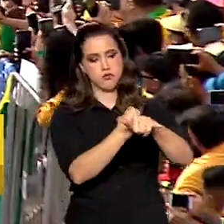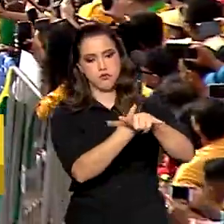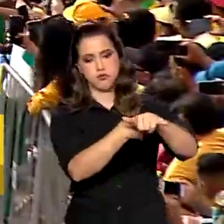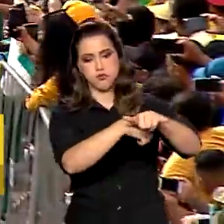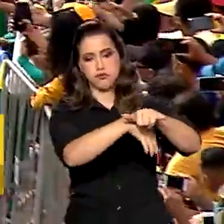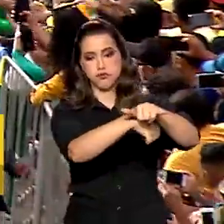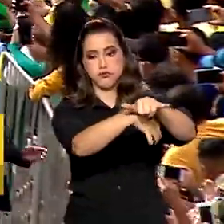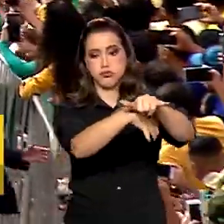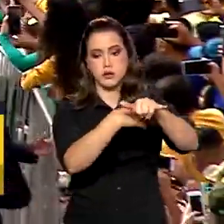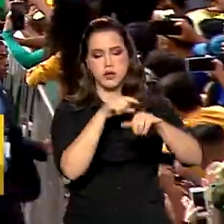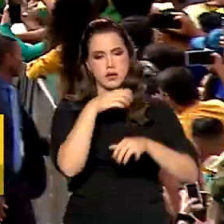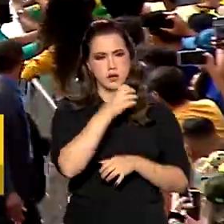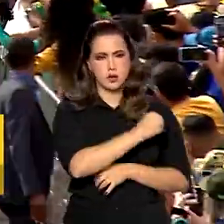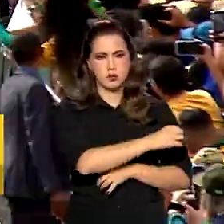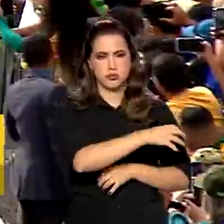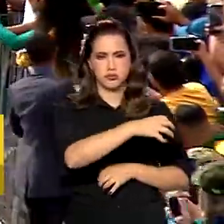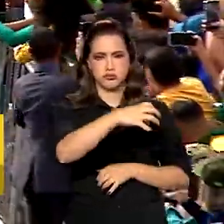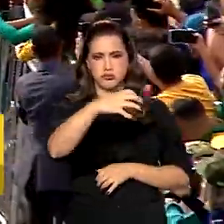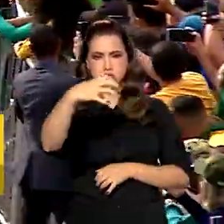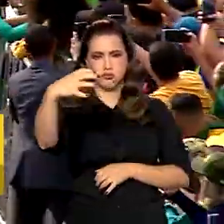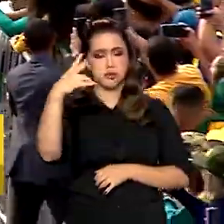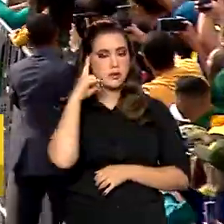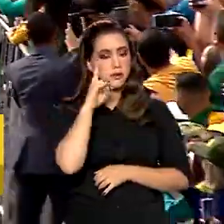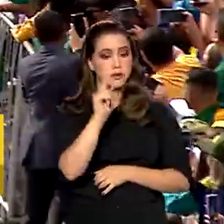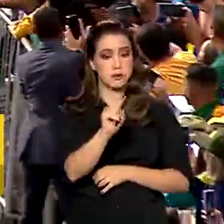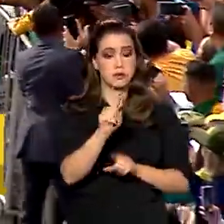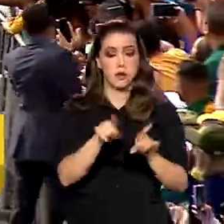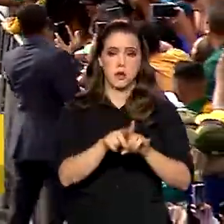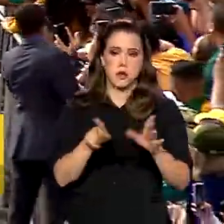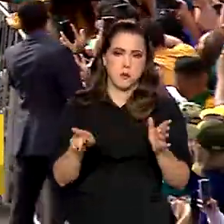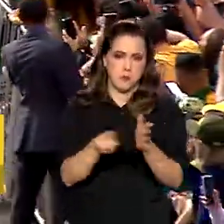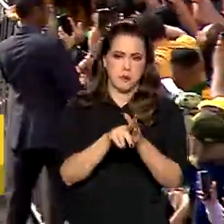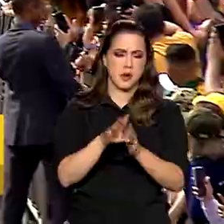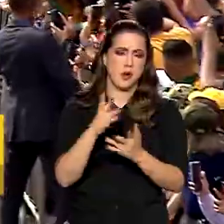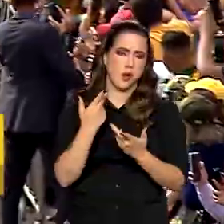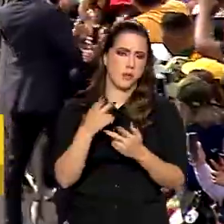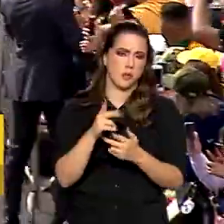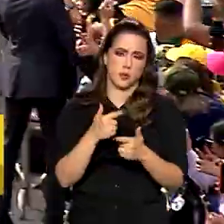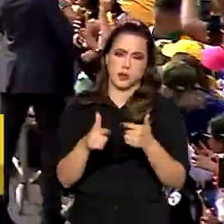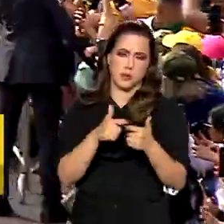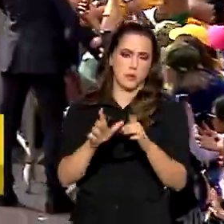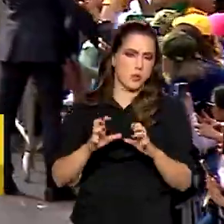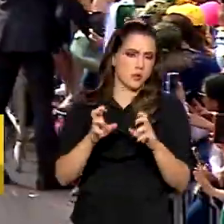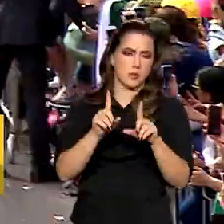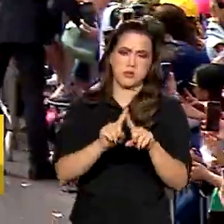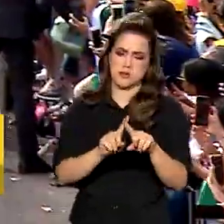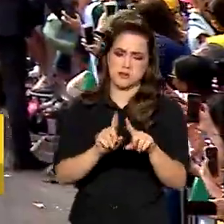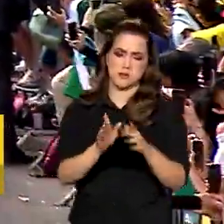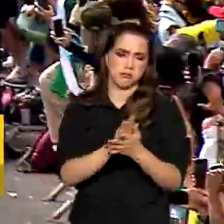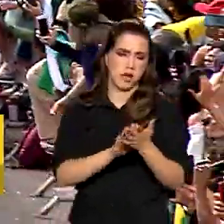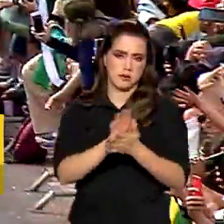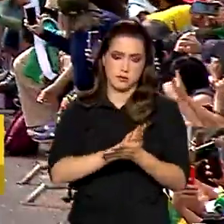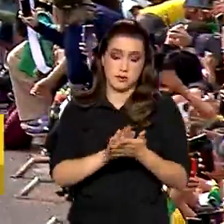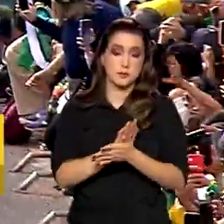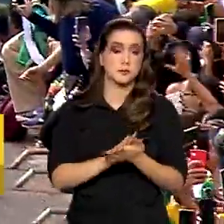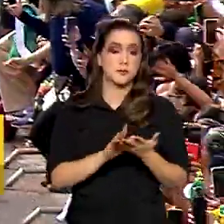óleo lubrificante biodegradável, que é injetado diretamente ali na parte do escapamento da aeronave.